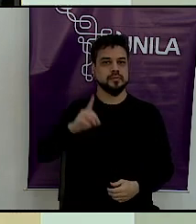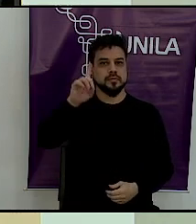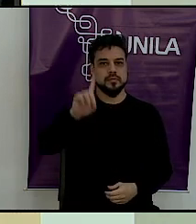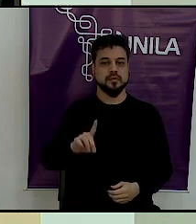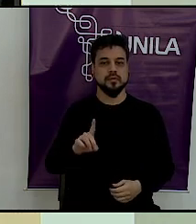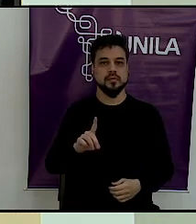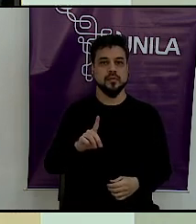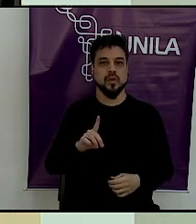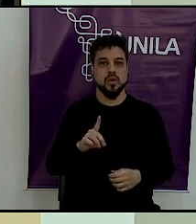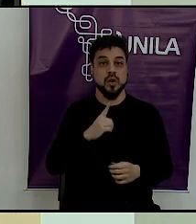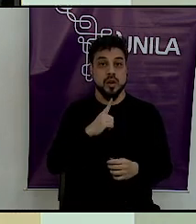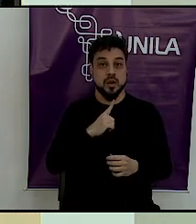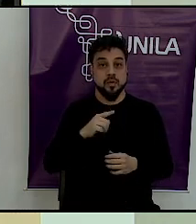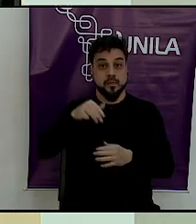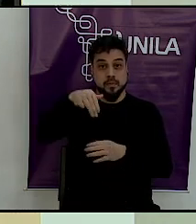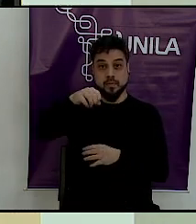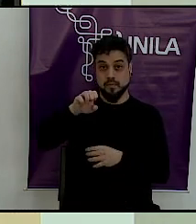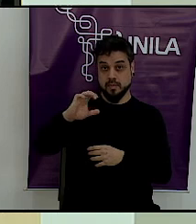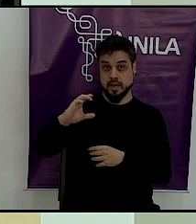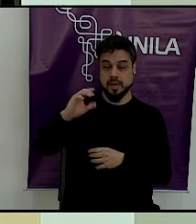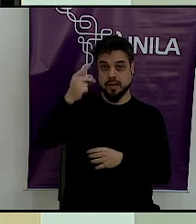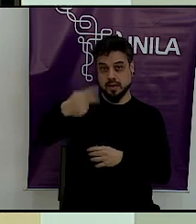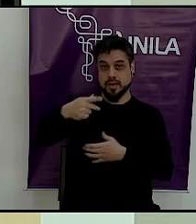ela falou que, de fato, a UNILA está no